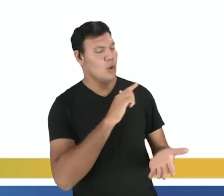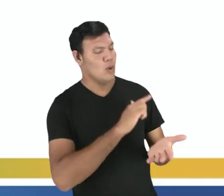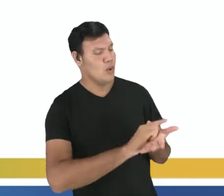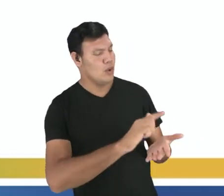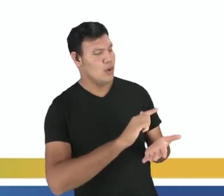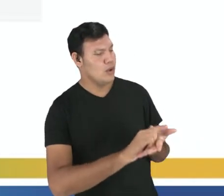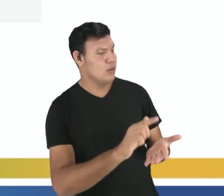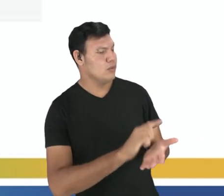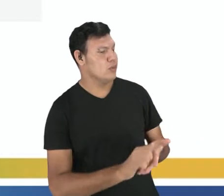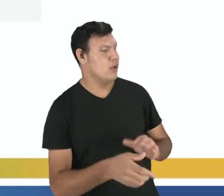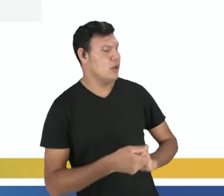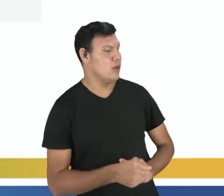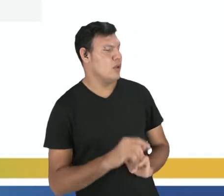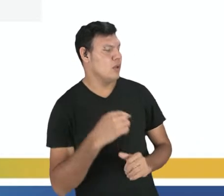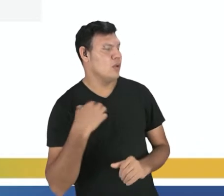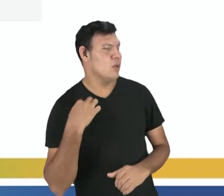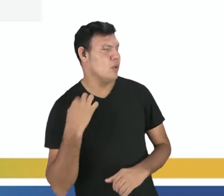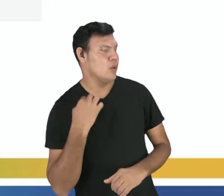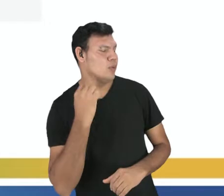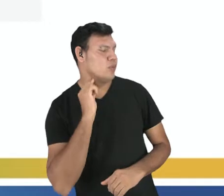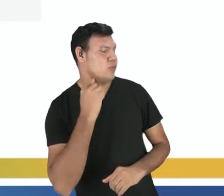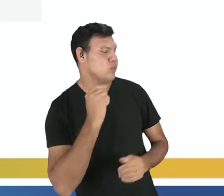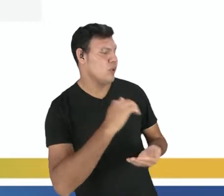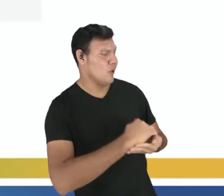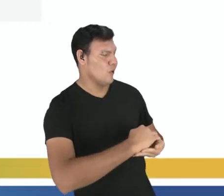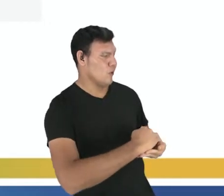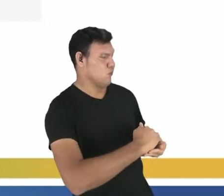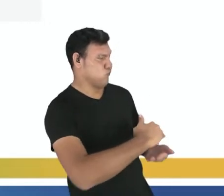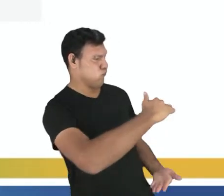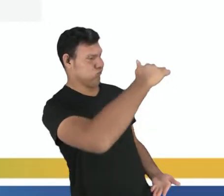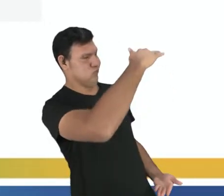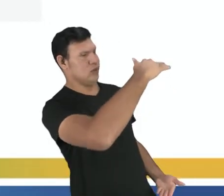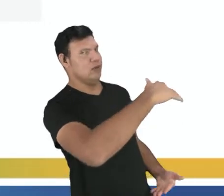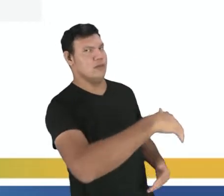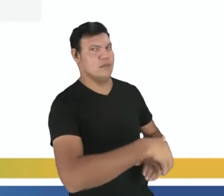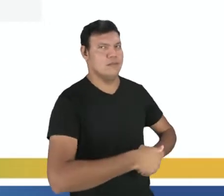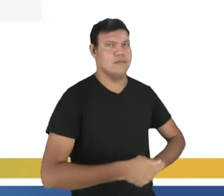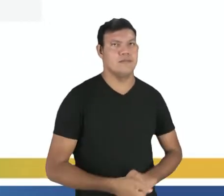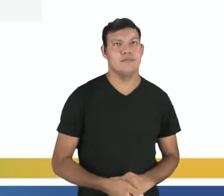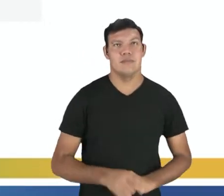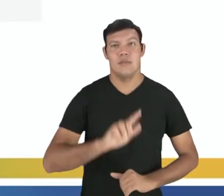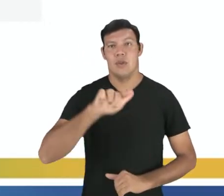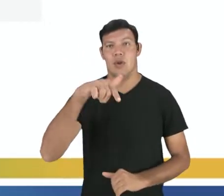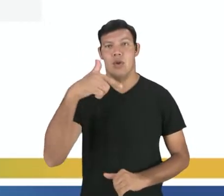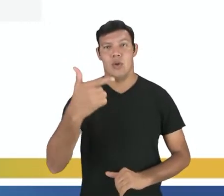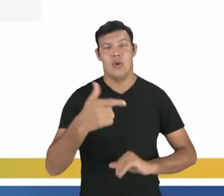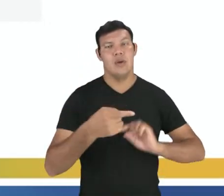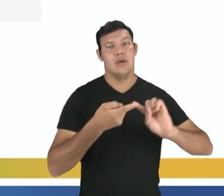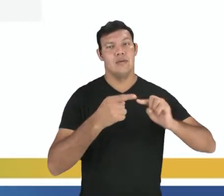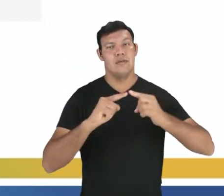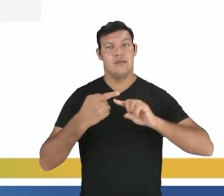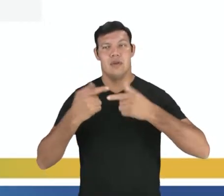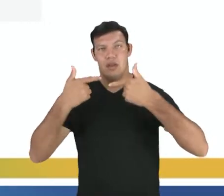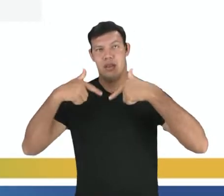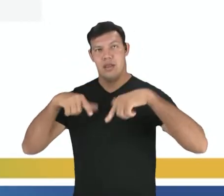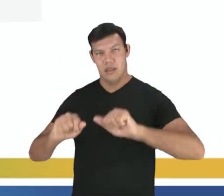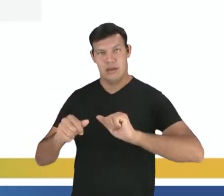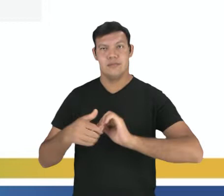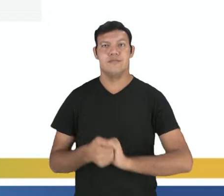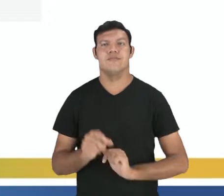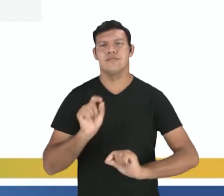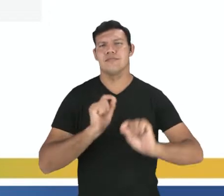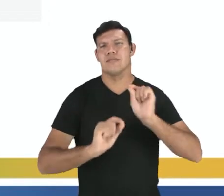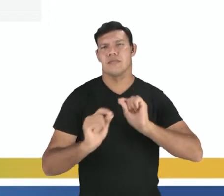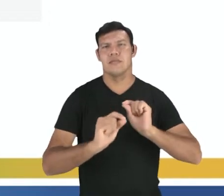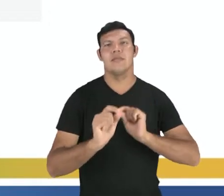sujas. Outra figura de linguagem, onomatopeia, E esta figura de